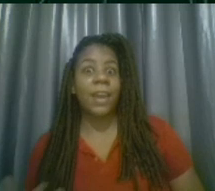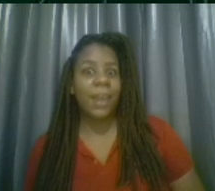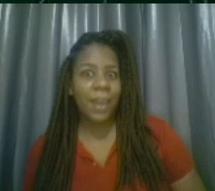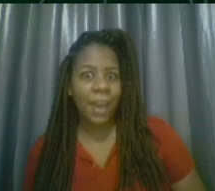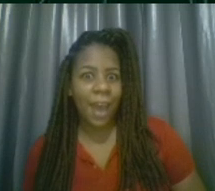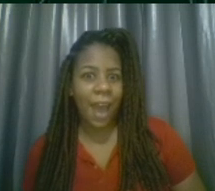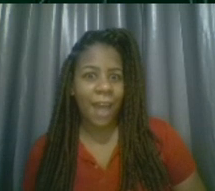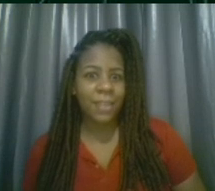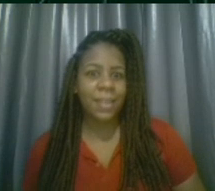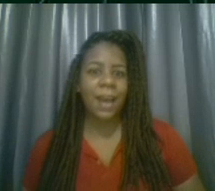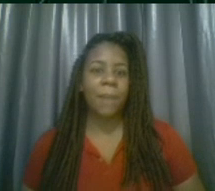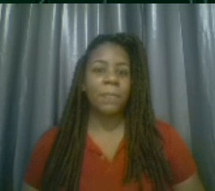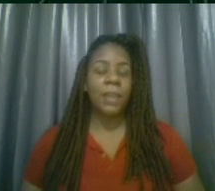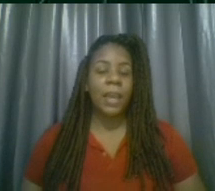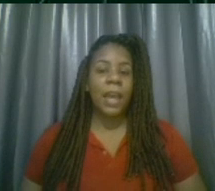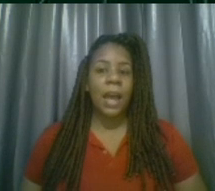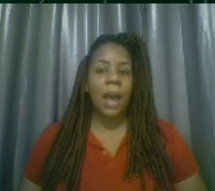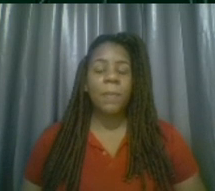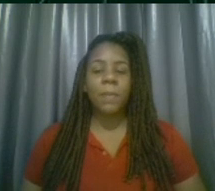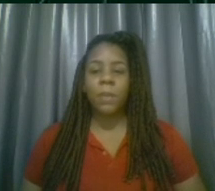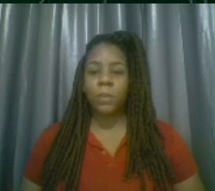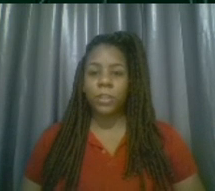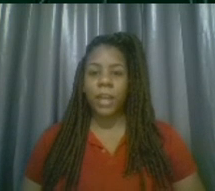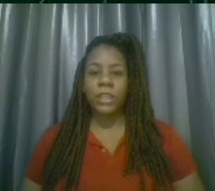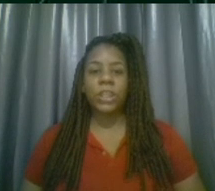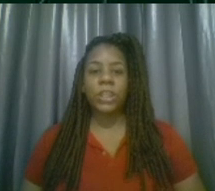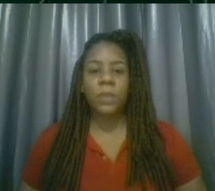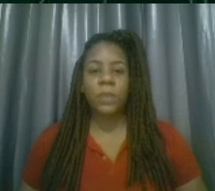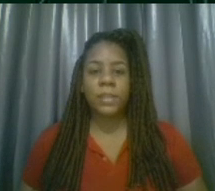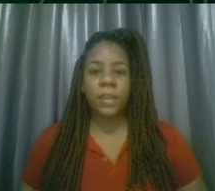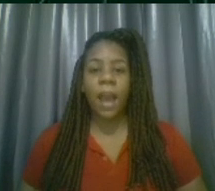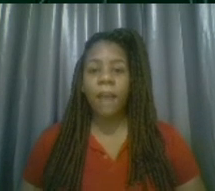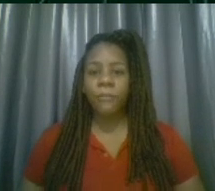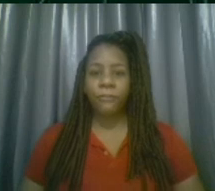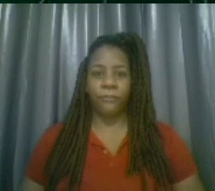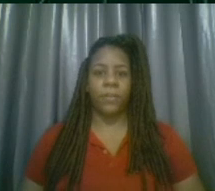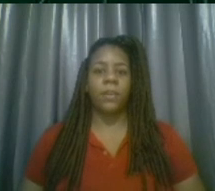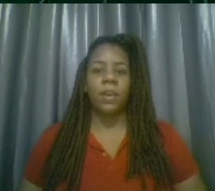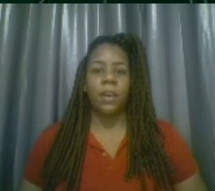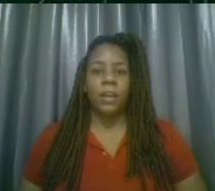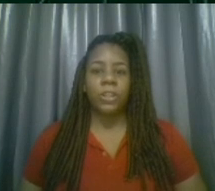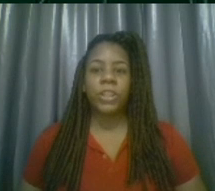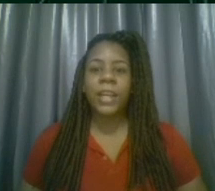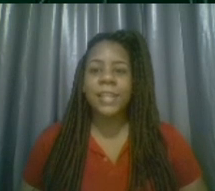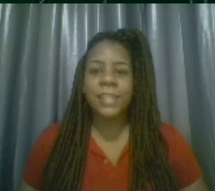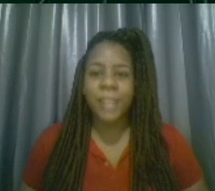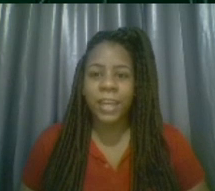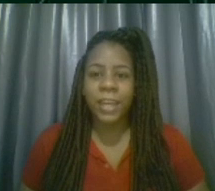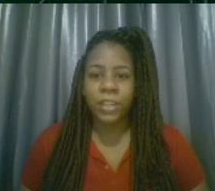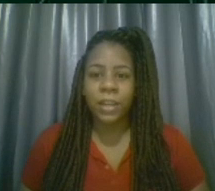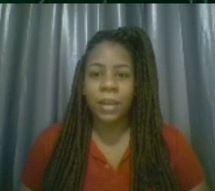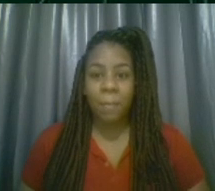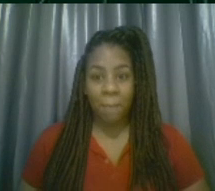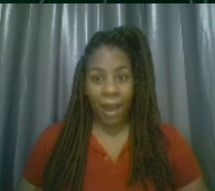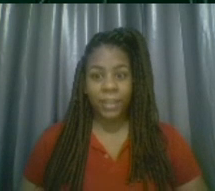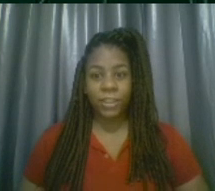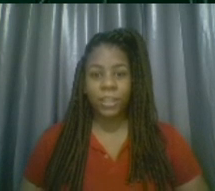estava errada. A primeira postagem está escrito assim: chega